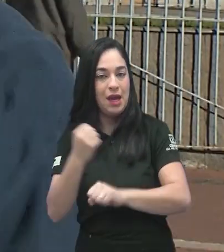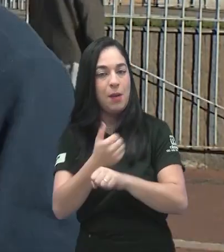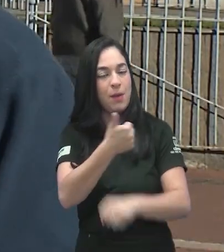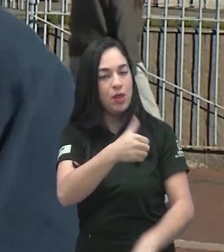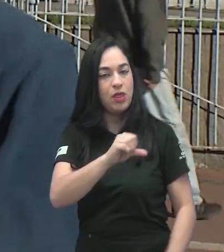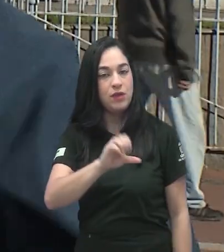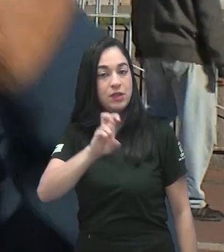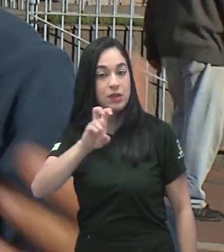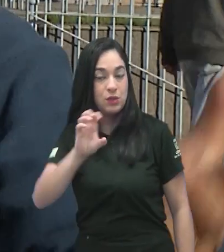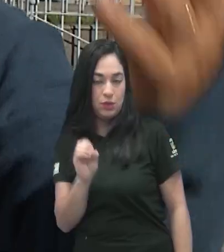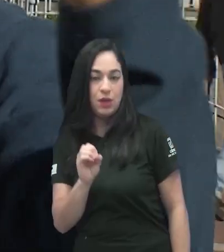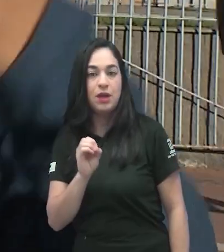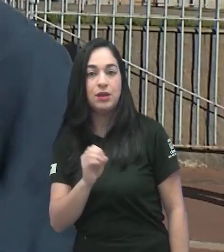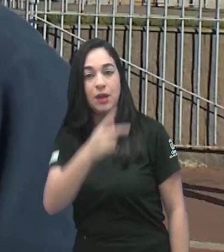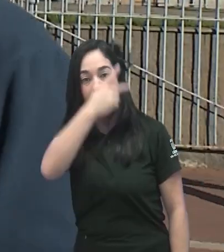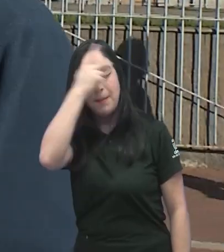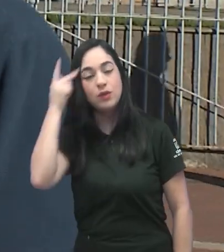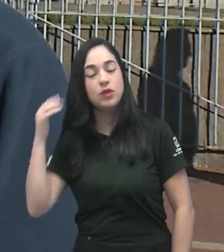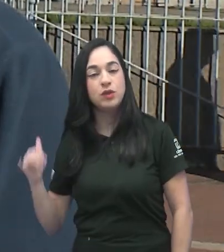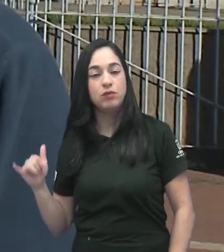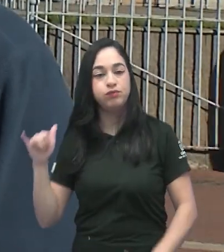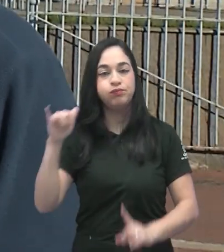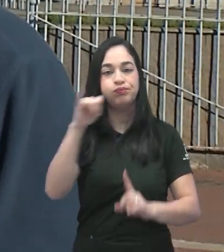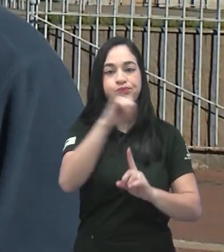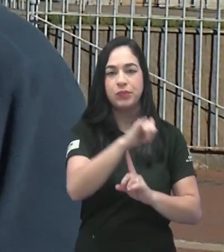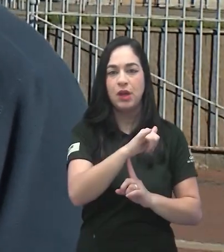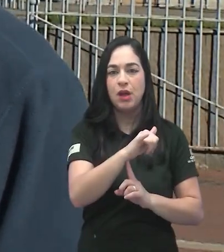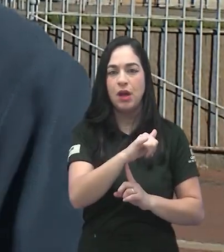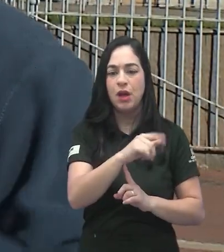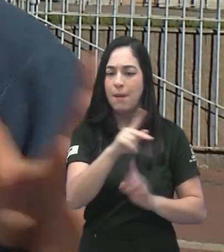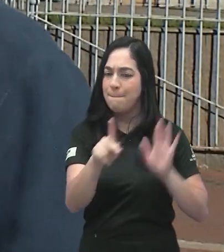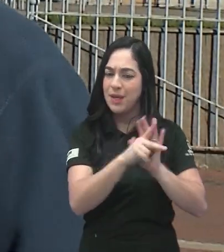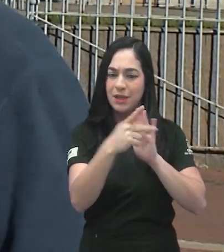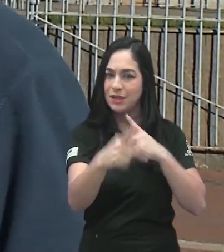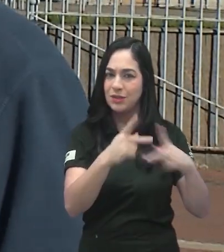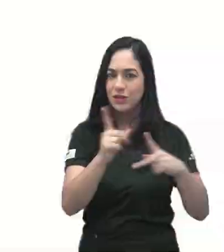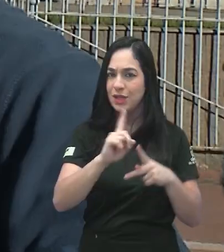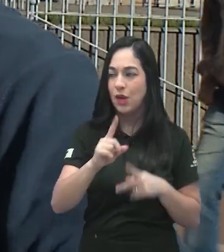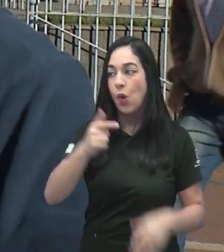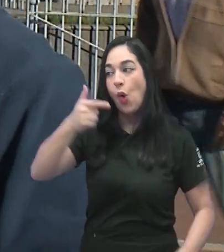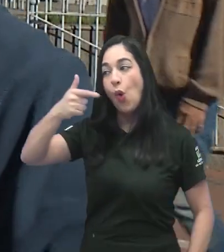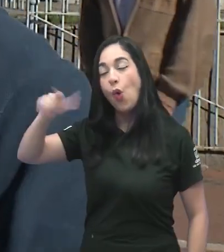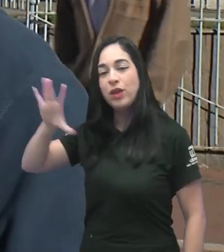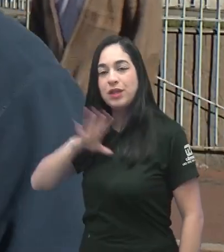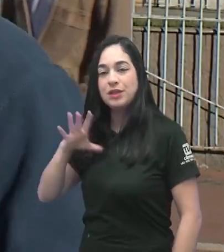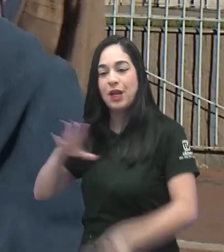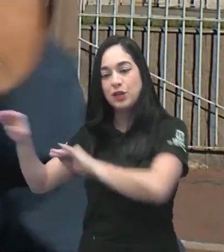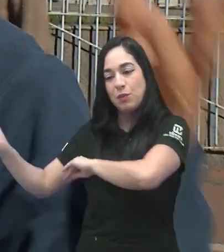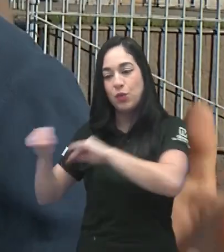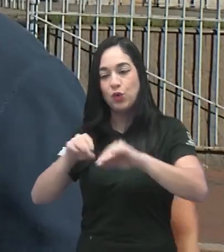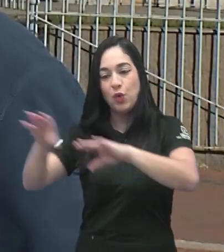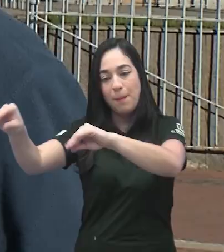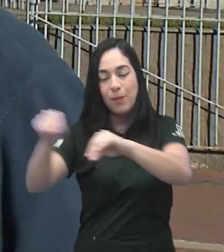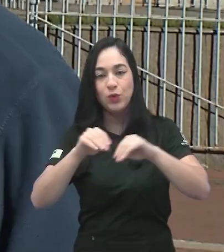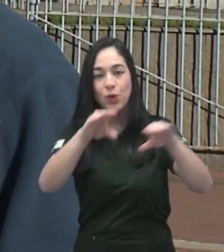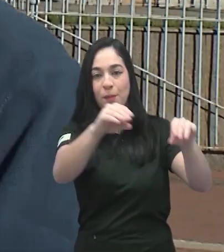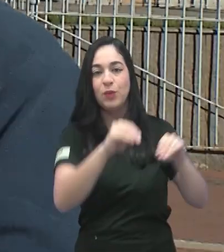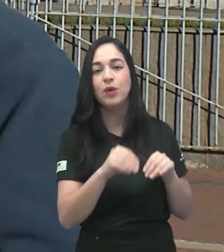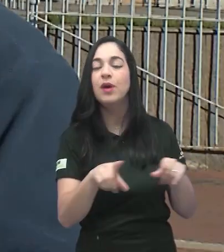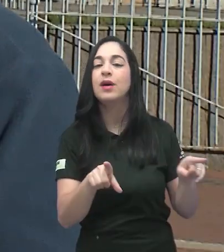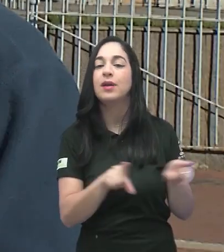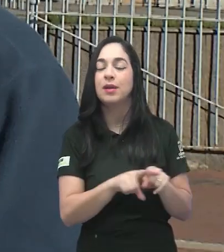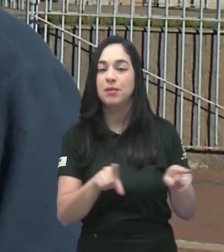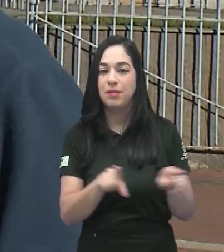vieram da aeronáutica para cá e pessoas das suas famílias não eram de São José. Então vieram de vários lugares do Brasil. E depois o ITA, quando instalaram o ITA,